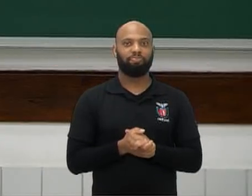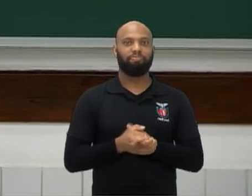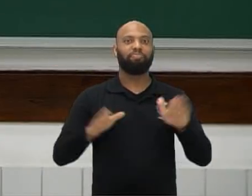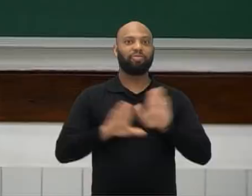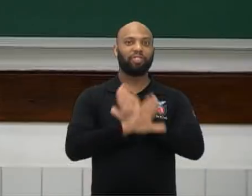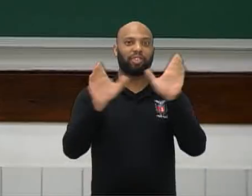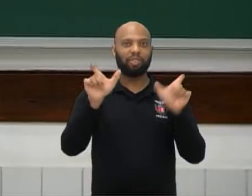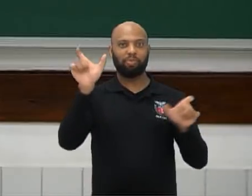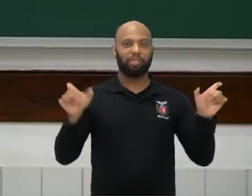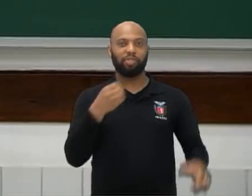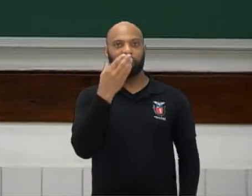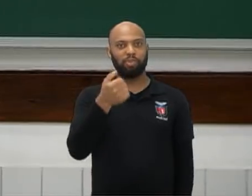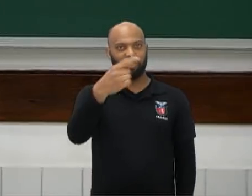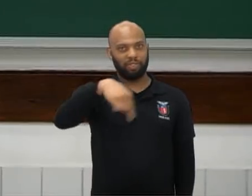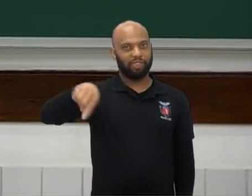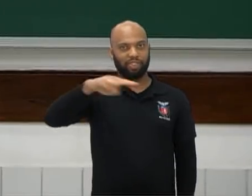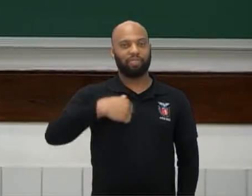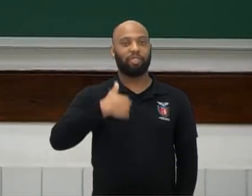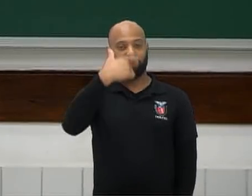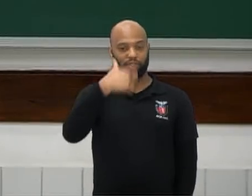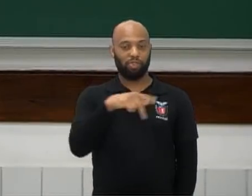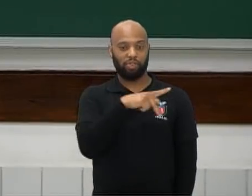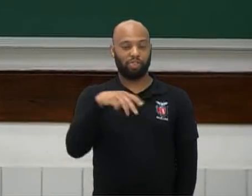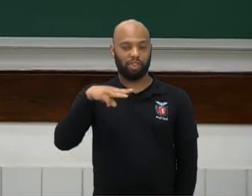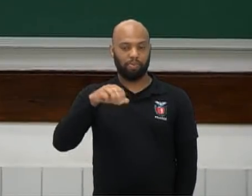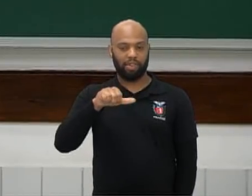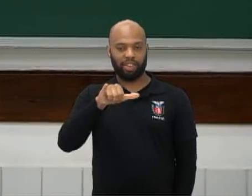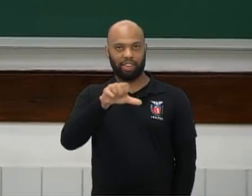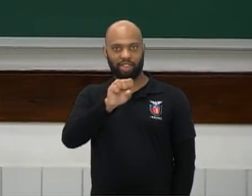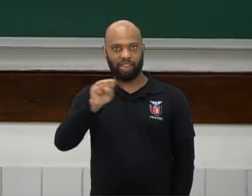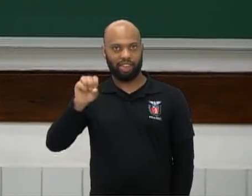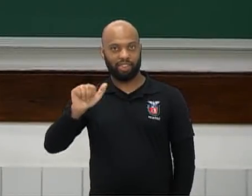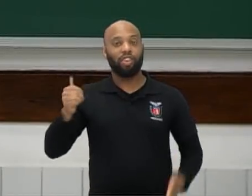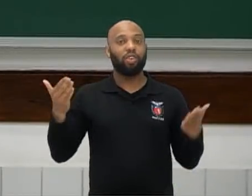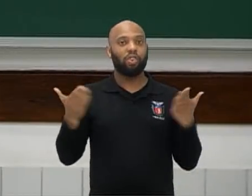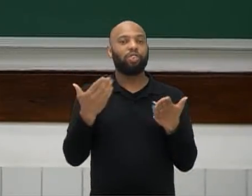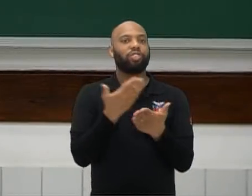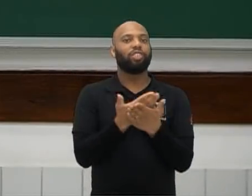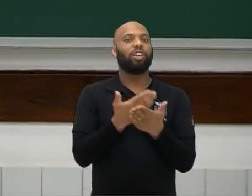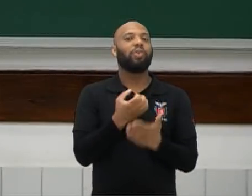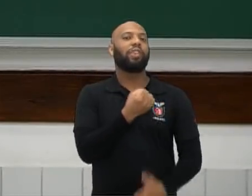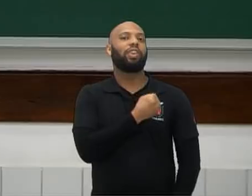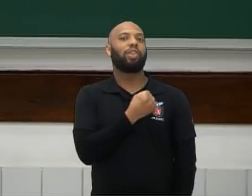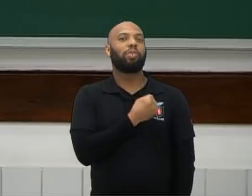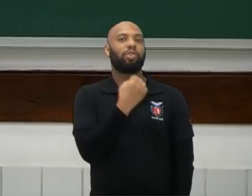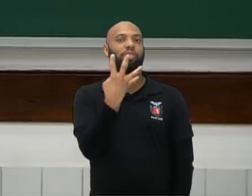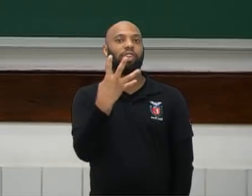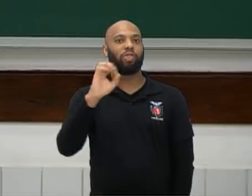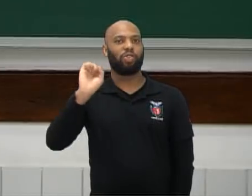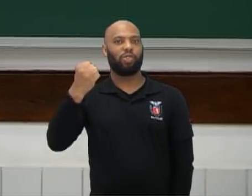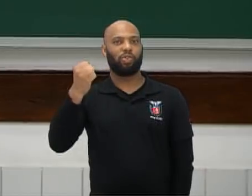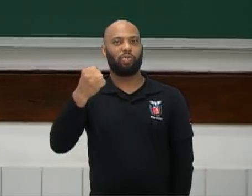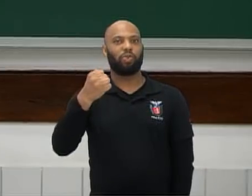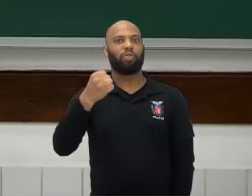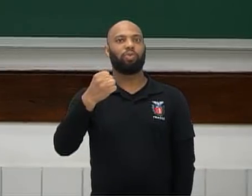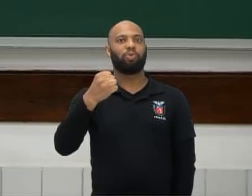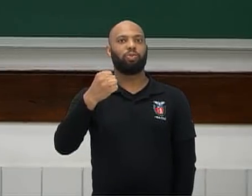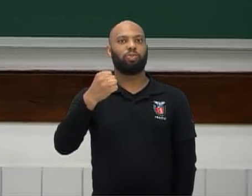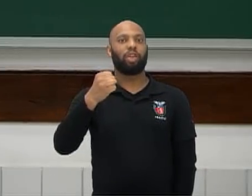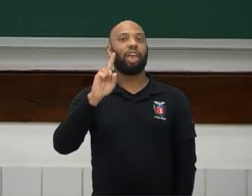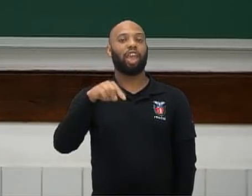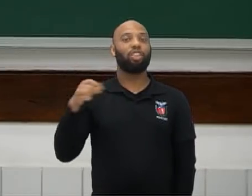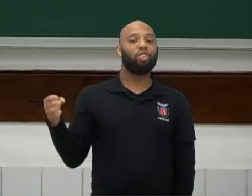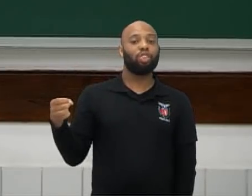Olá, pessoinhas! Tudo bem com vocês? Eu sou a professora Maísa de Ciências e hoje a gente vai para a nossa aula número 48.